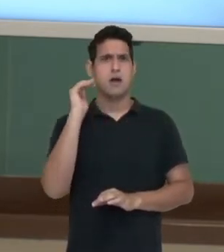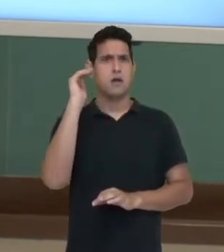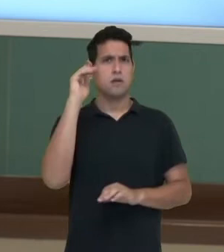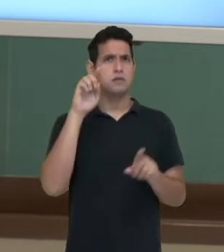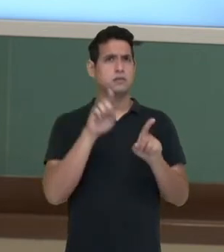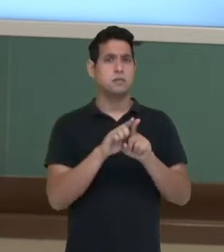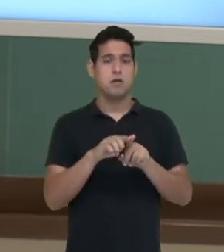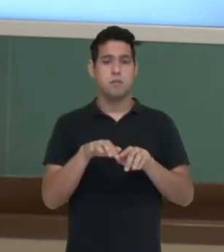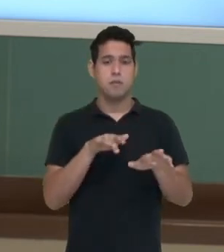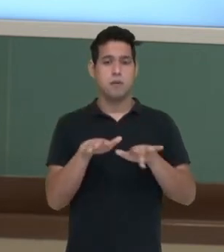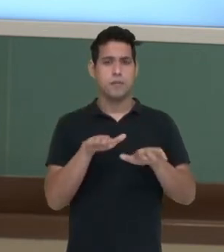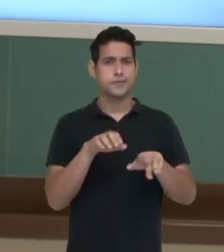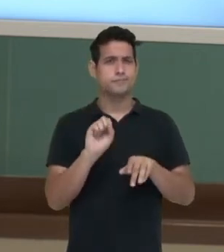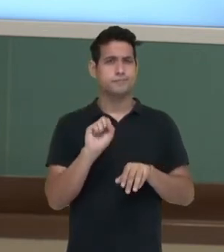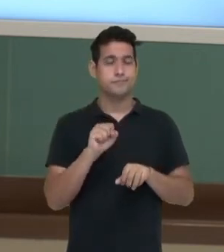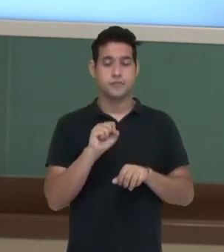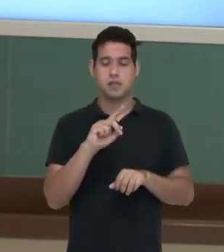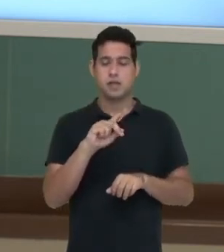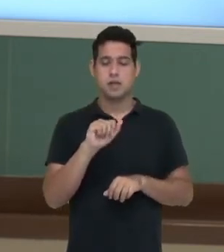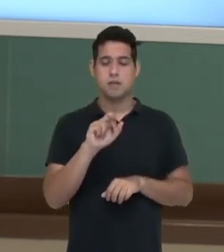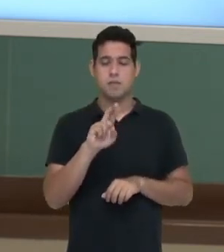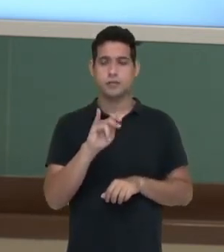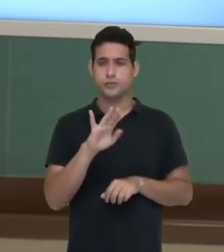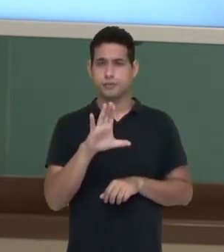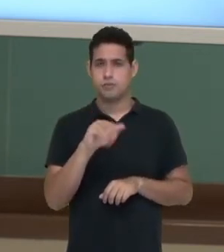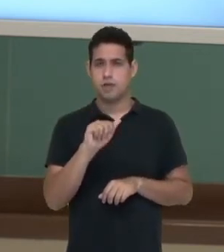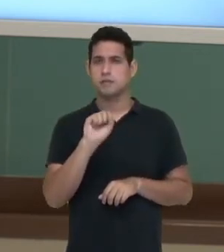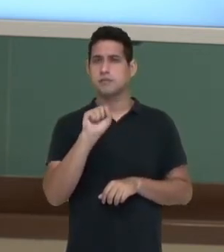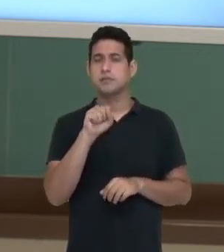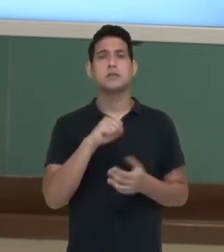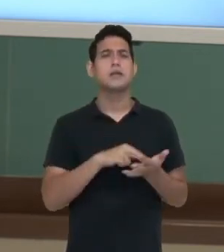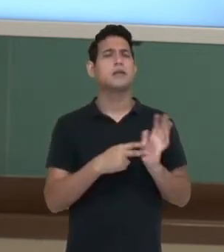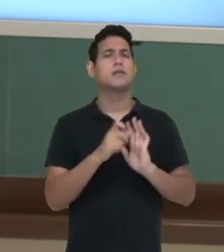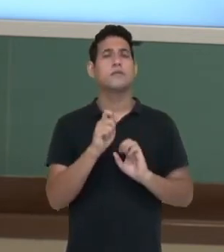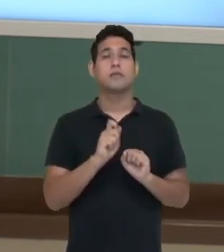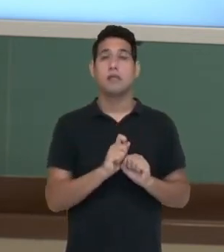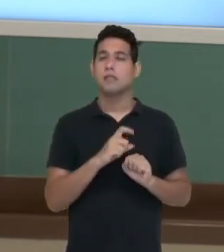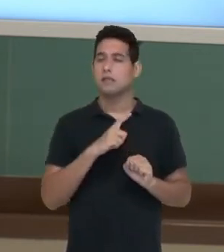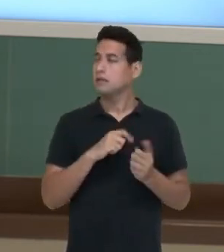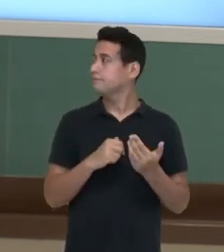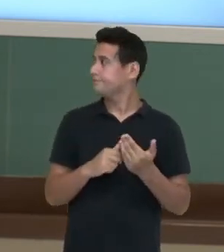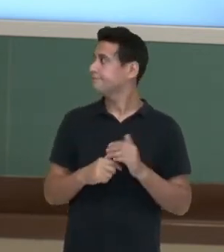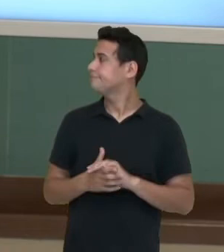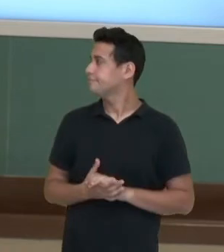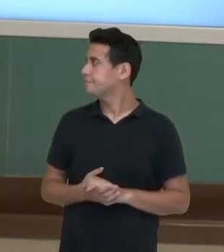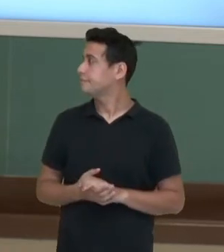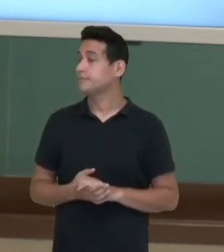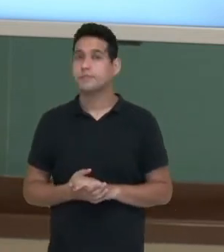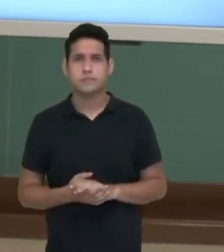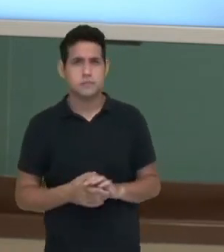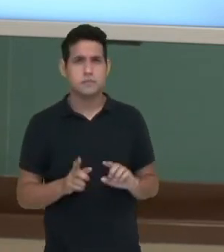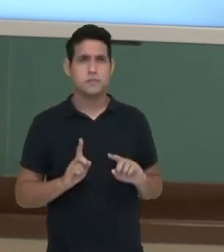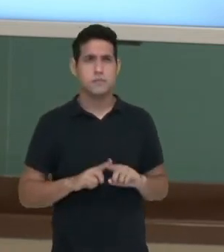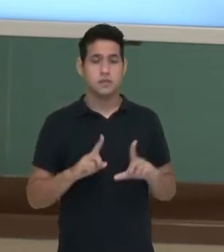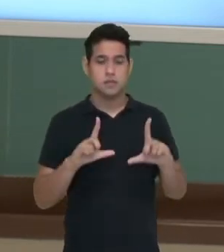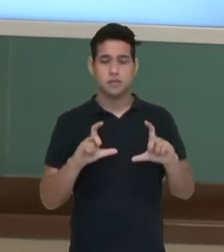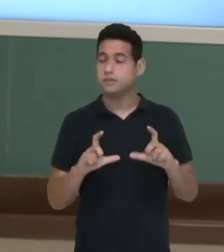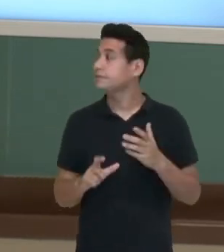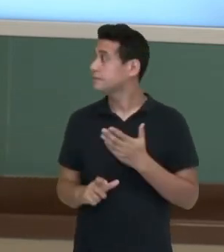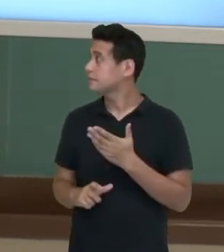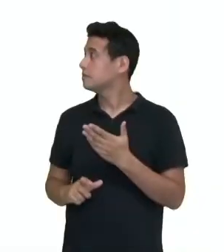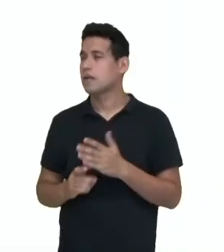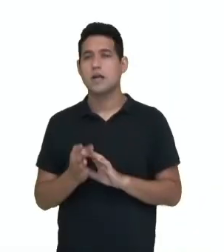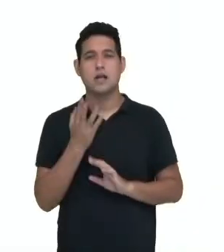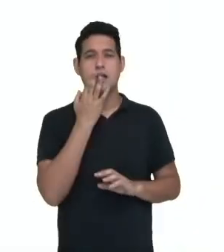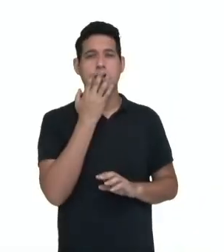maior agitação das partículas que compõem esse objeto, este corpo. Nessa imagem aqui, com uma